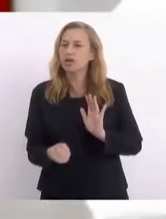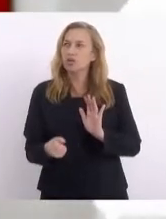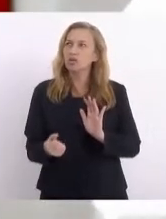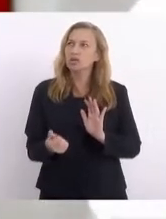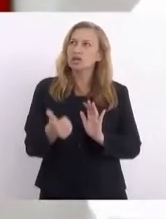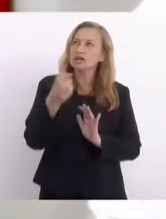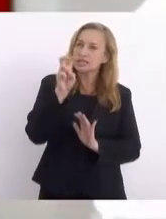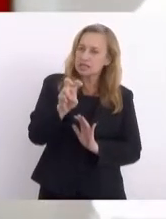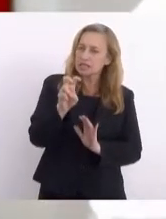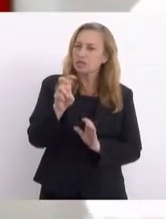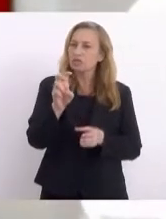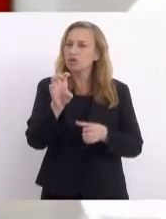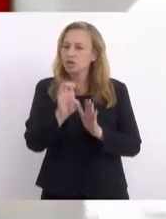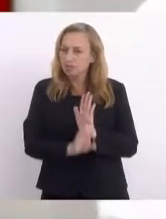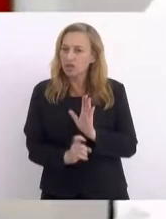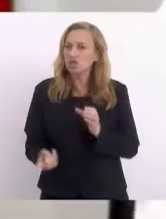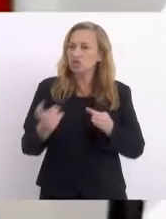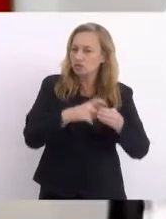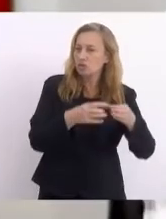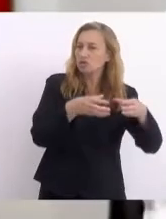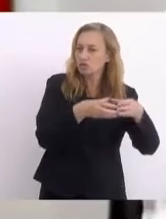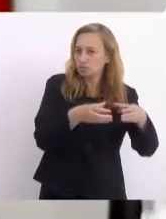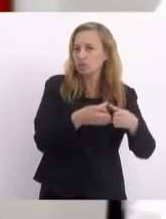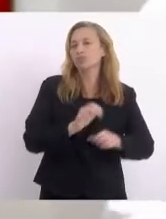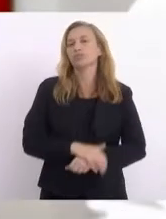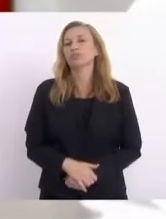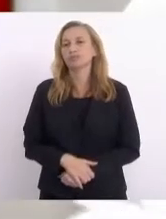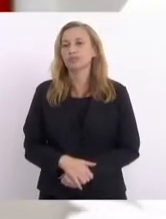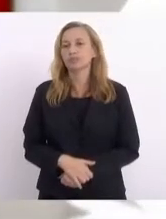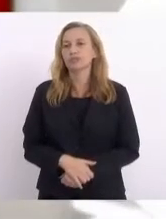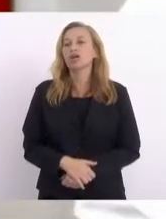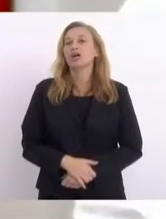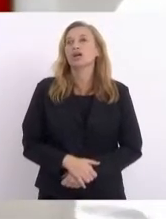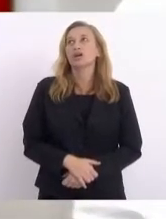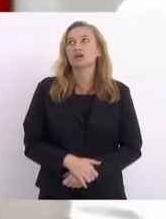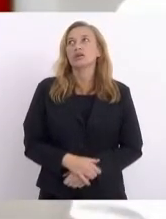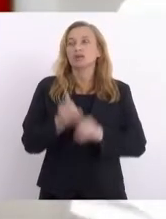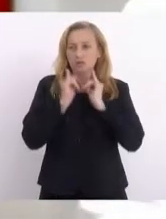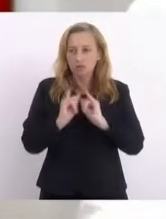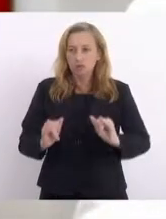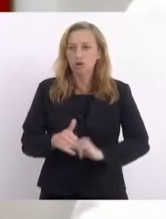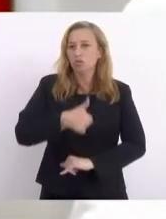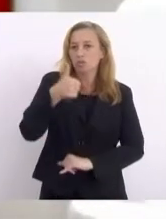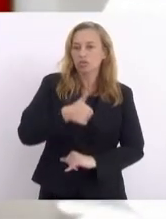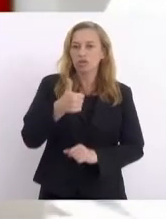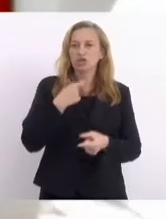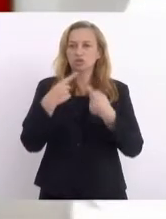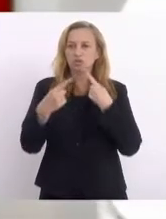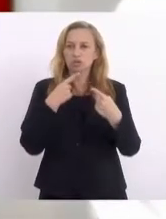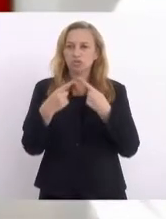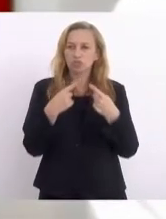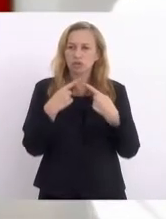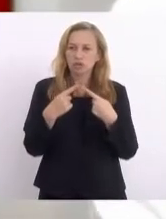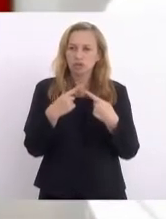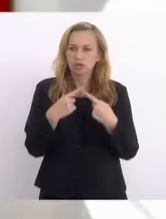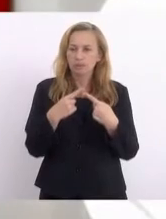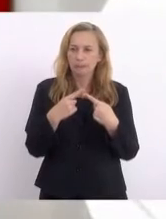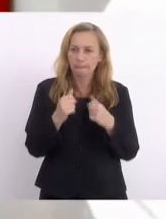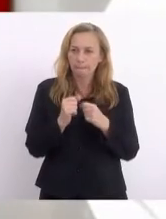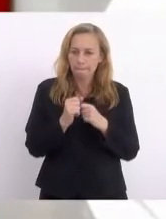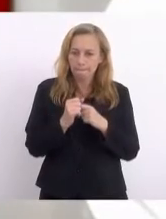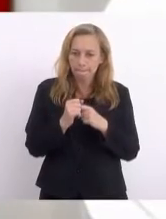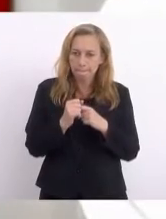recebeu 5 emendas e retorna às comissões. Em primeira, anuncio, em primeira discussão,